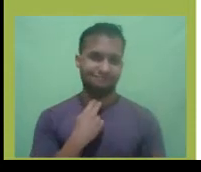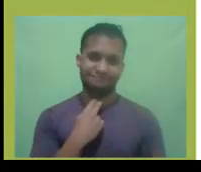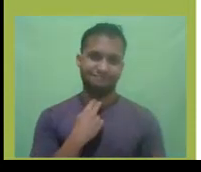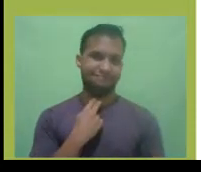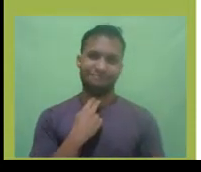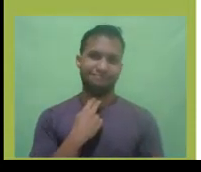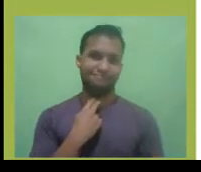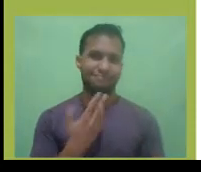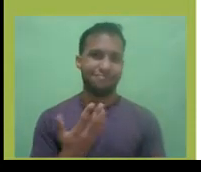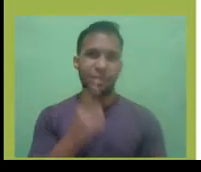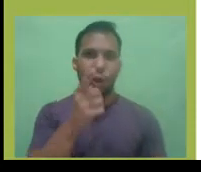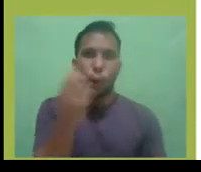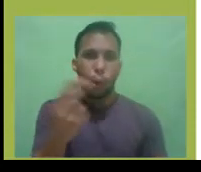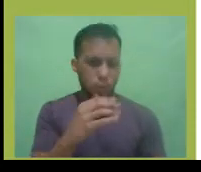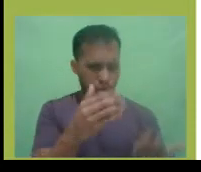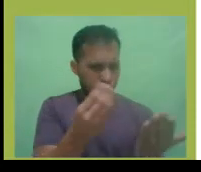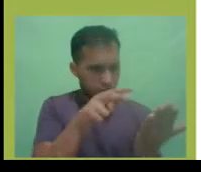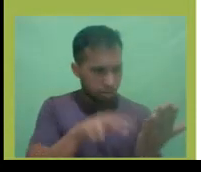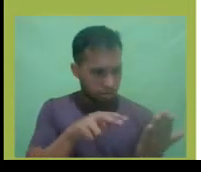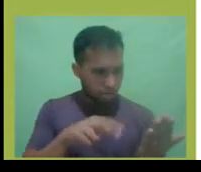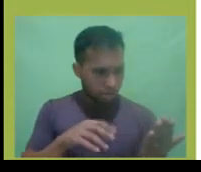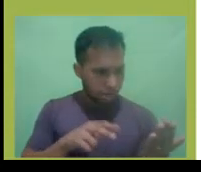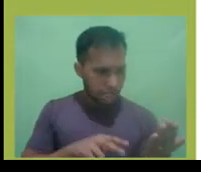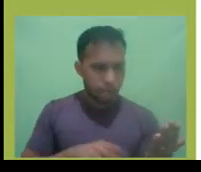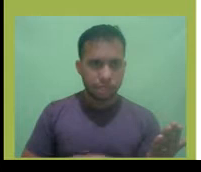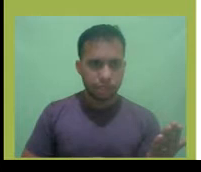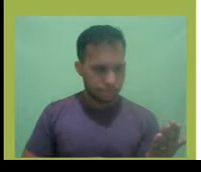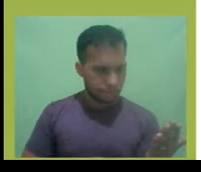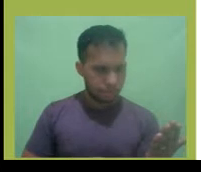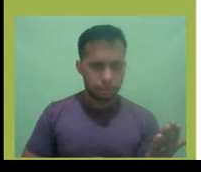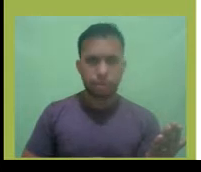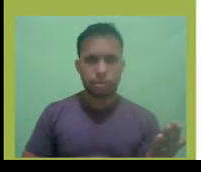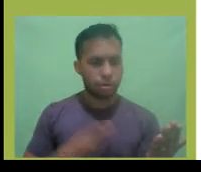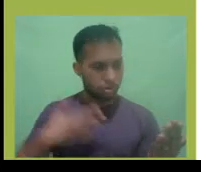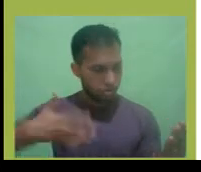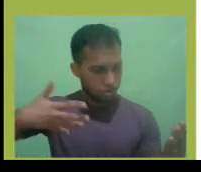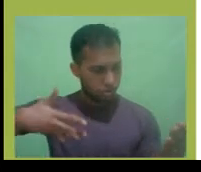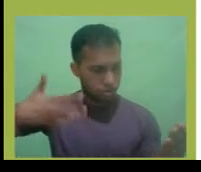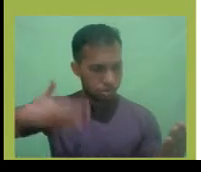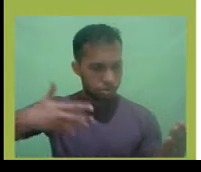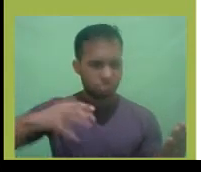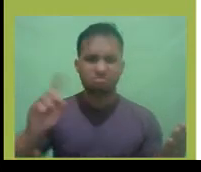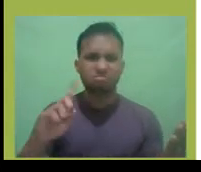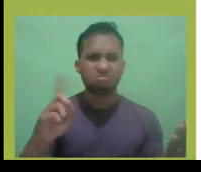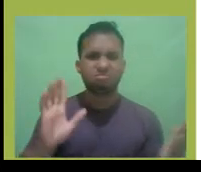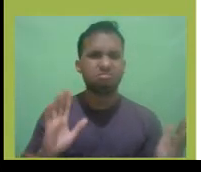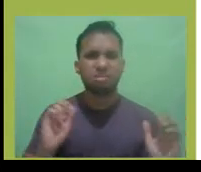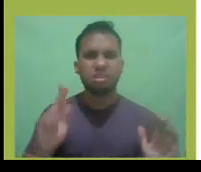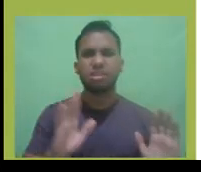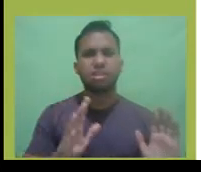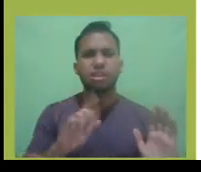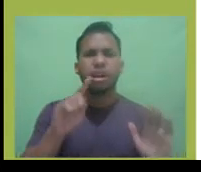muito texto que você acabe se sentindo preso ao texto e acabe lendo a sua fala. Leve folhas de